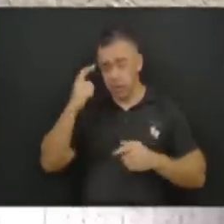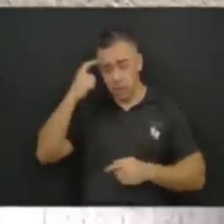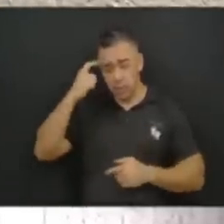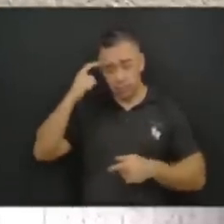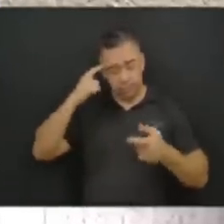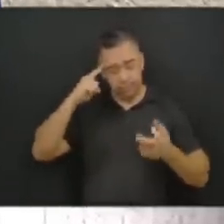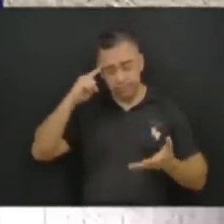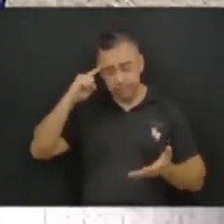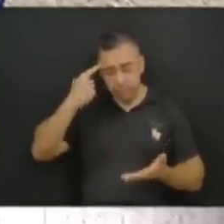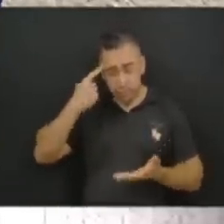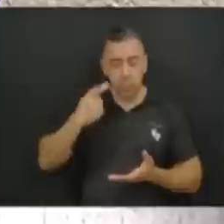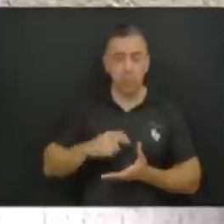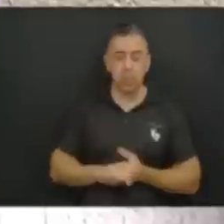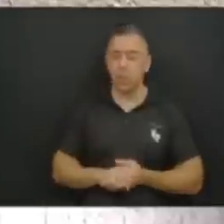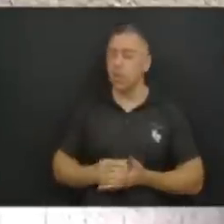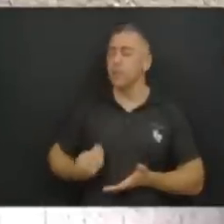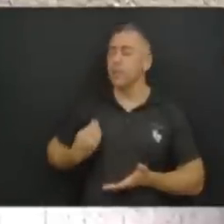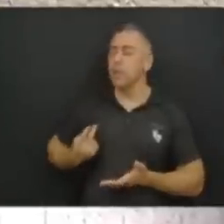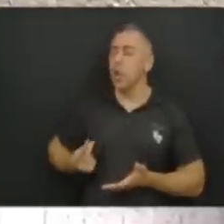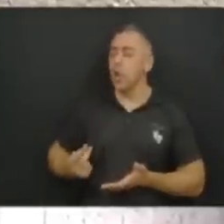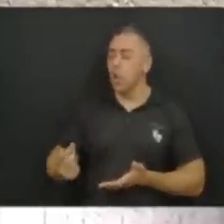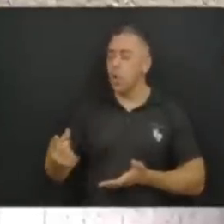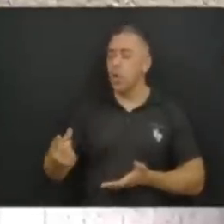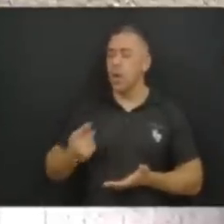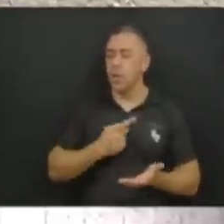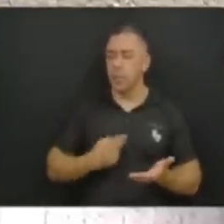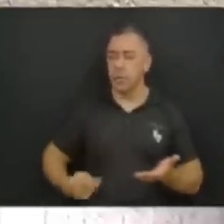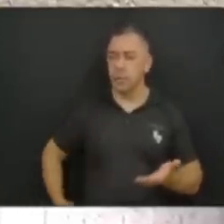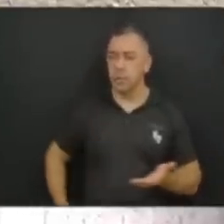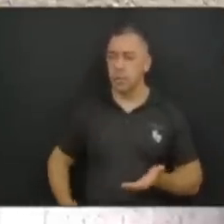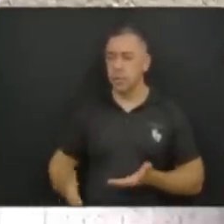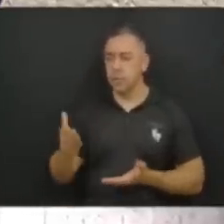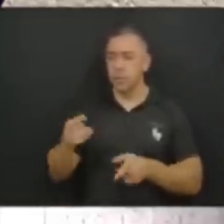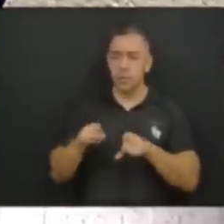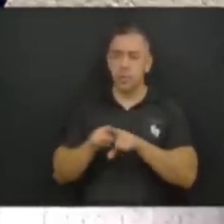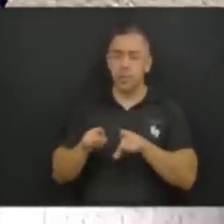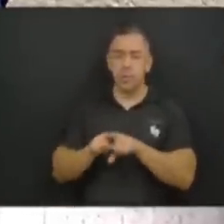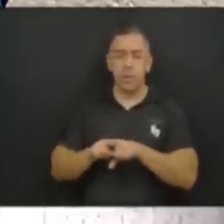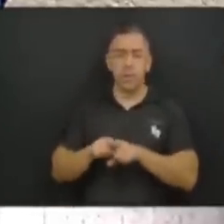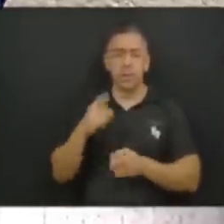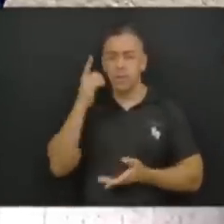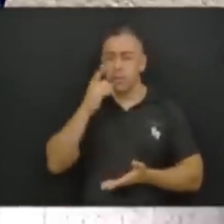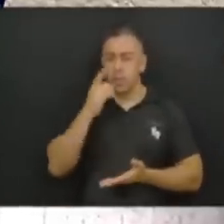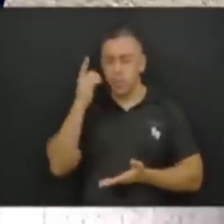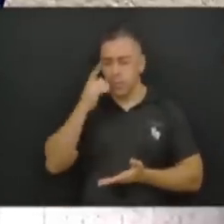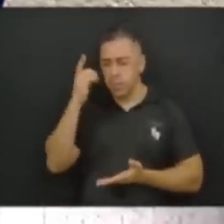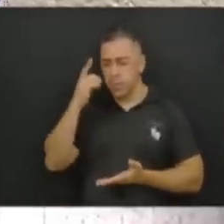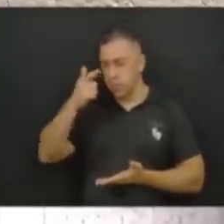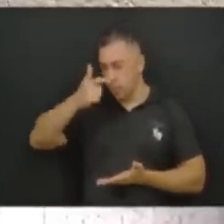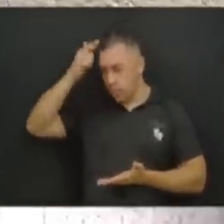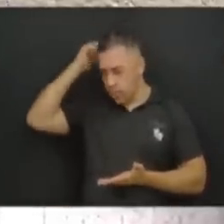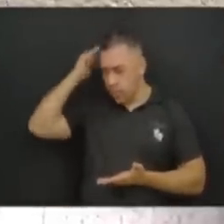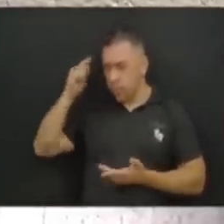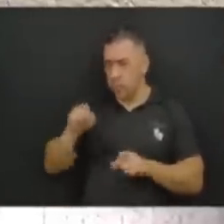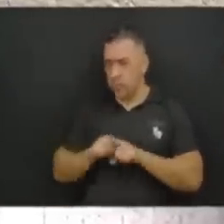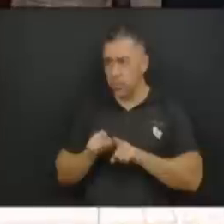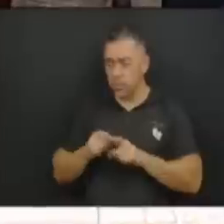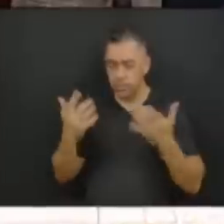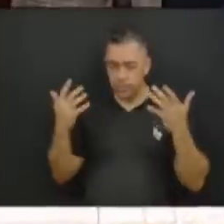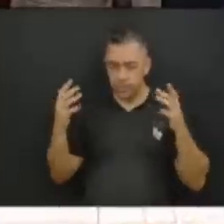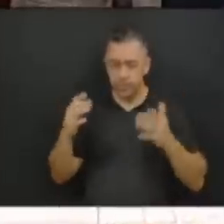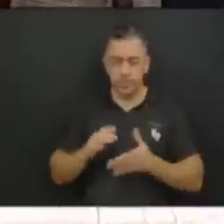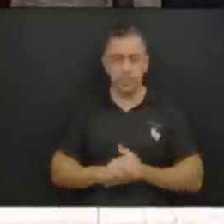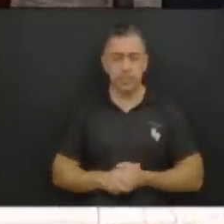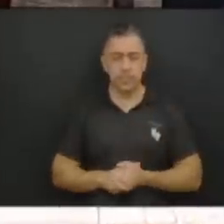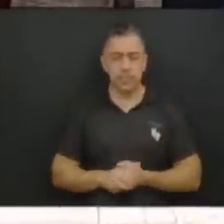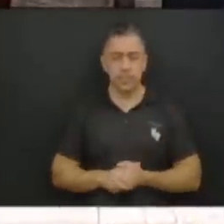casinha mas é revolta vida longa e o nosso grande comentarista Deputado Romanelli salve-a